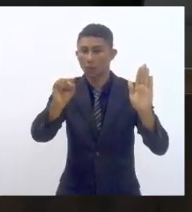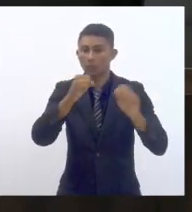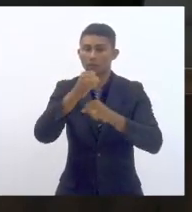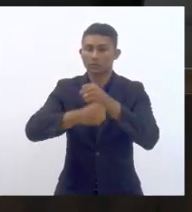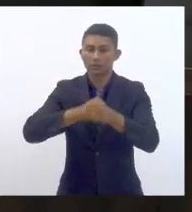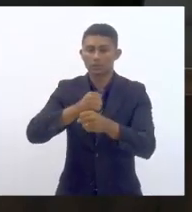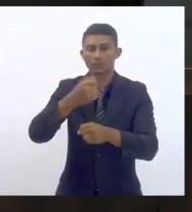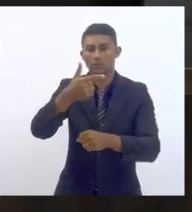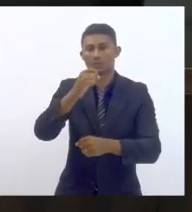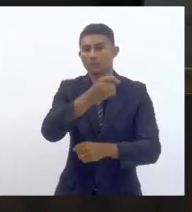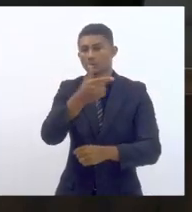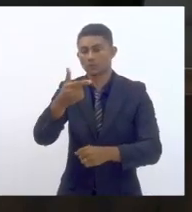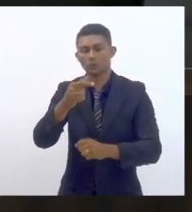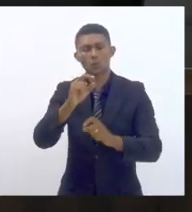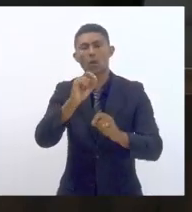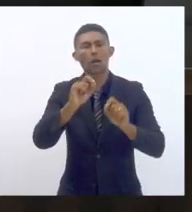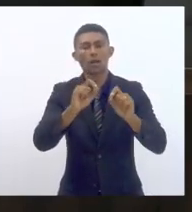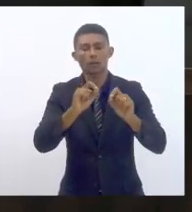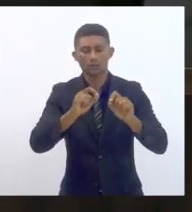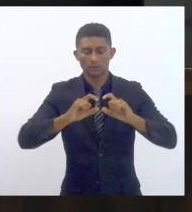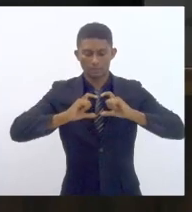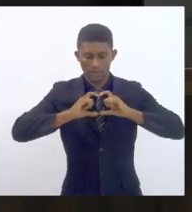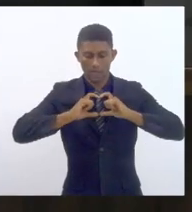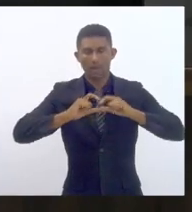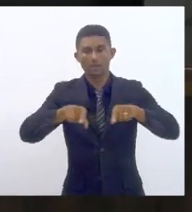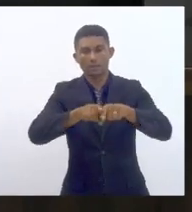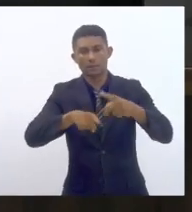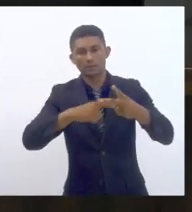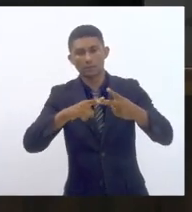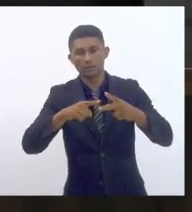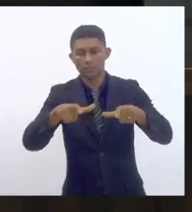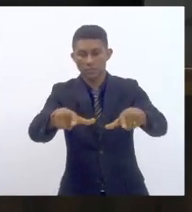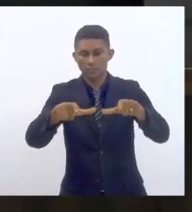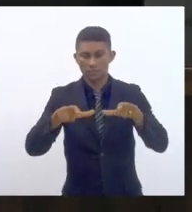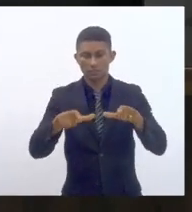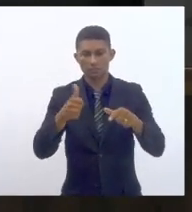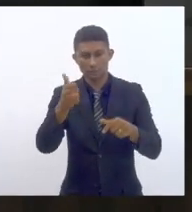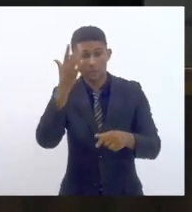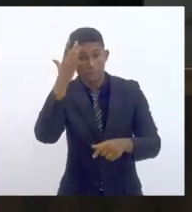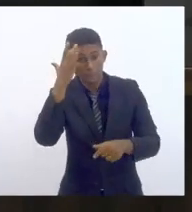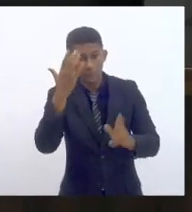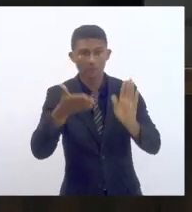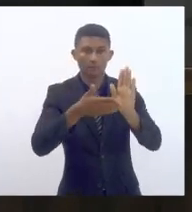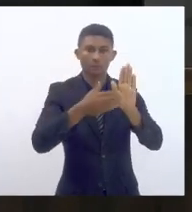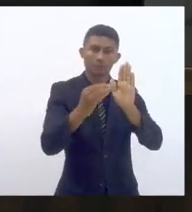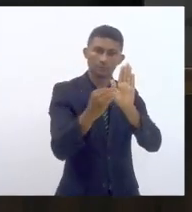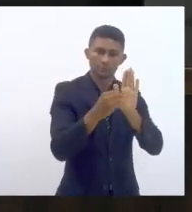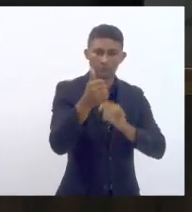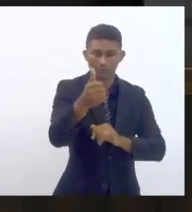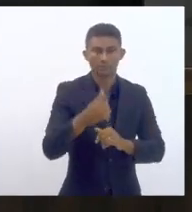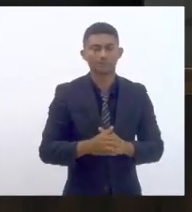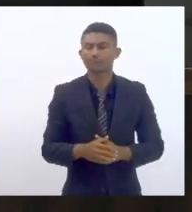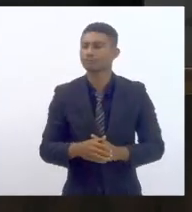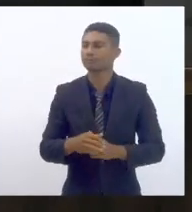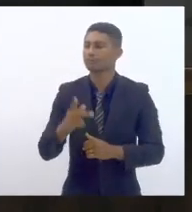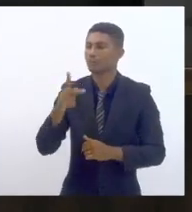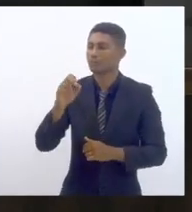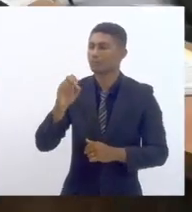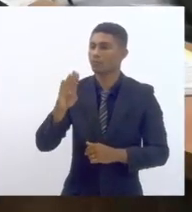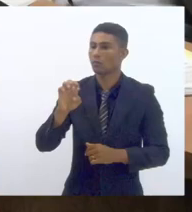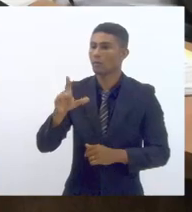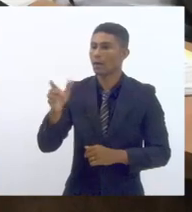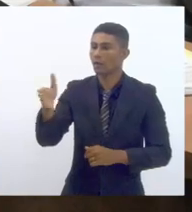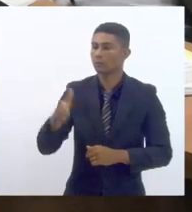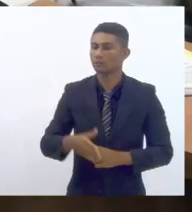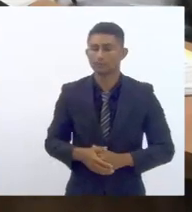uma medalha e um título. Para amanhã, por favor. Deputado Pobel e depois Alexandre.